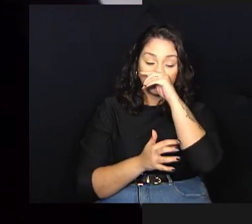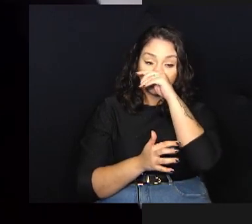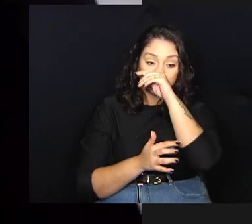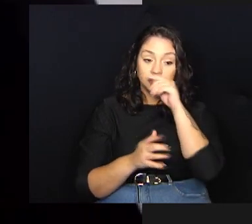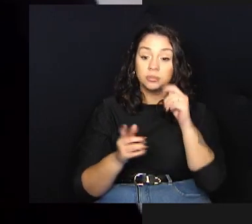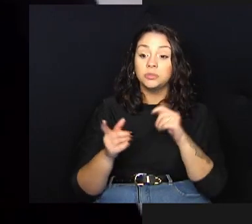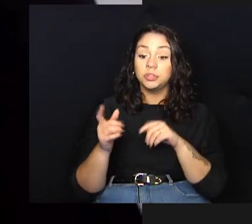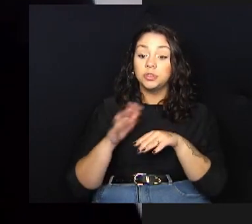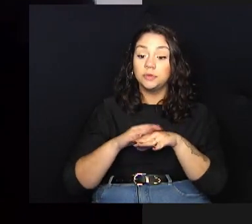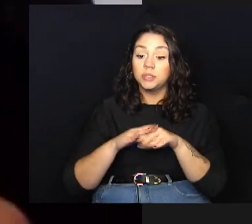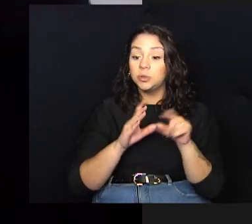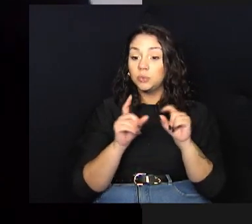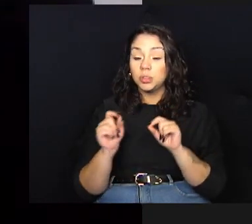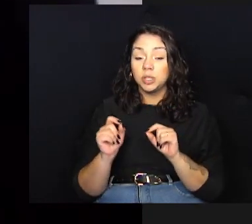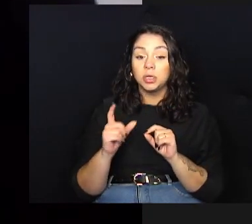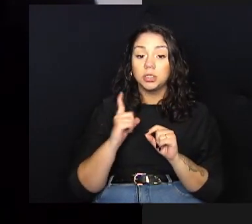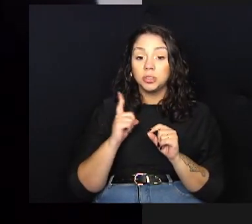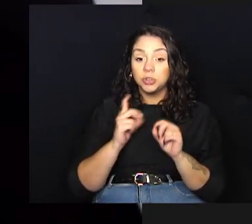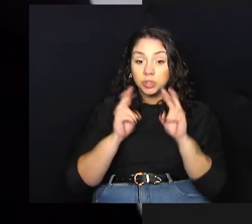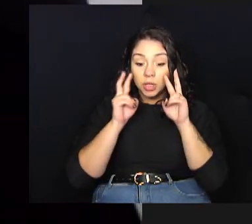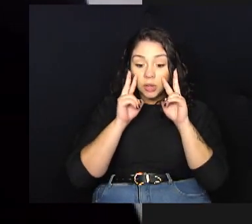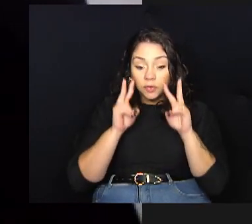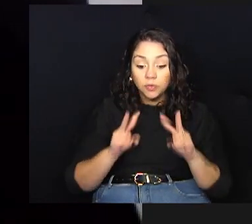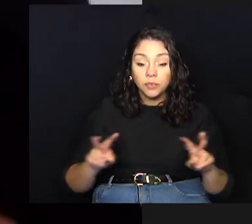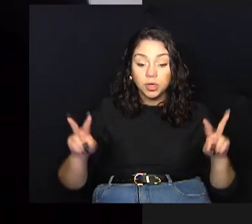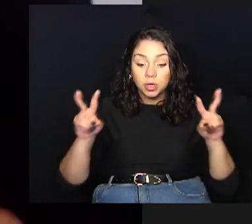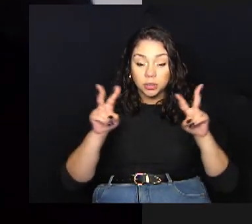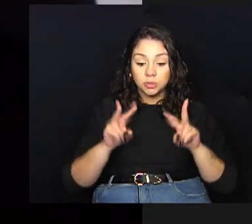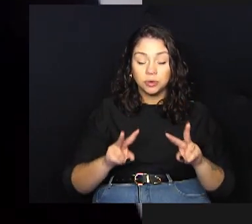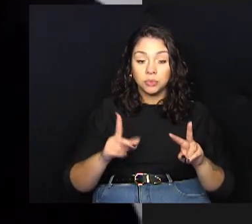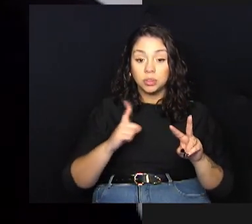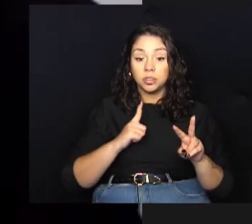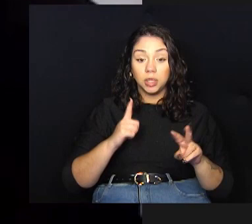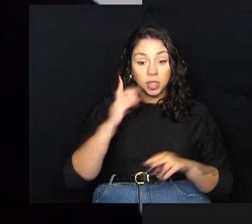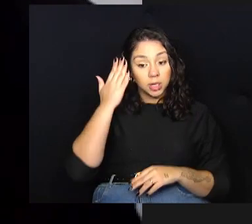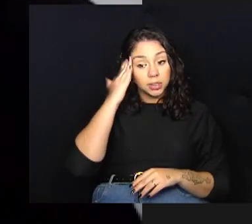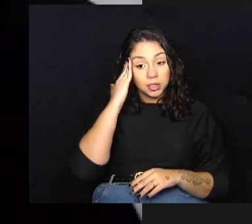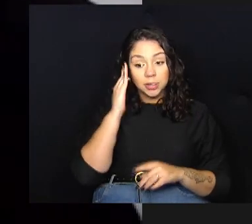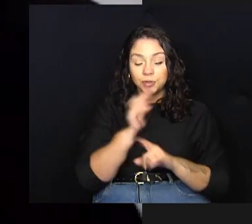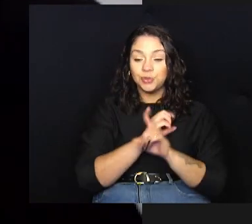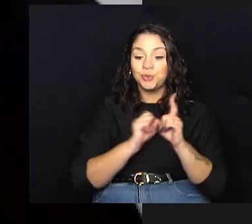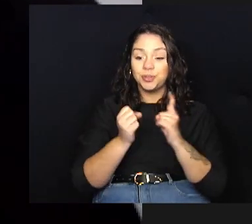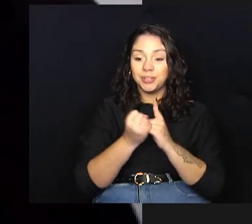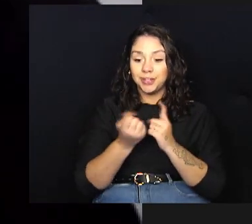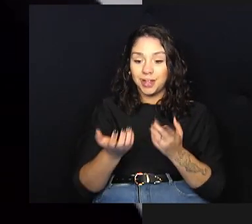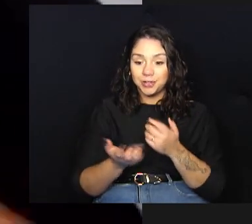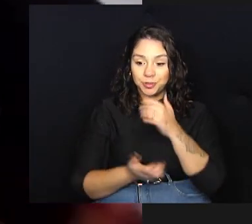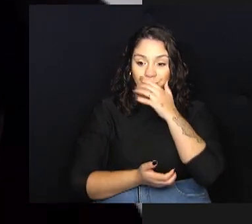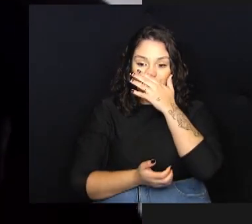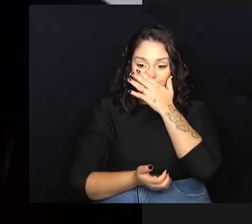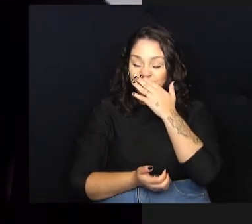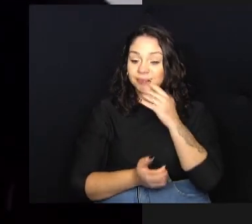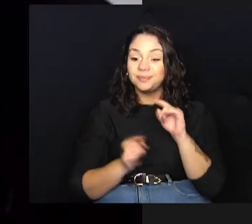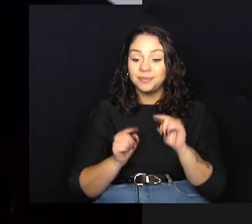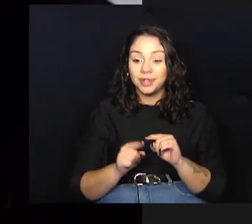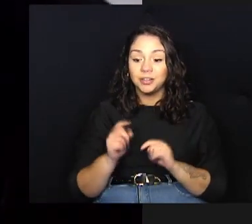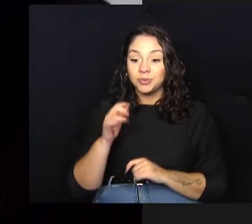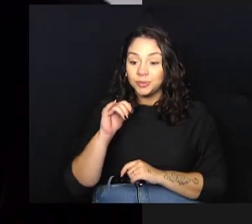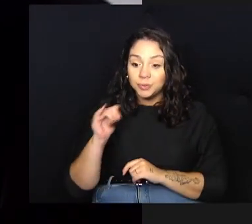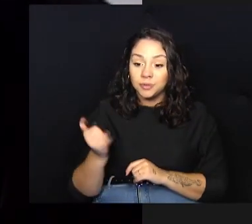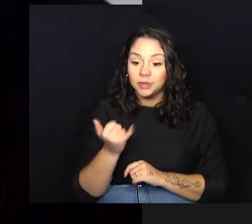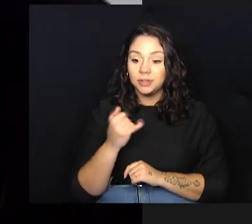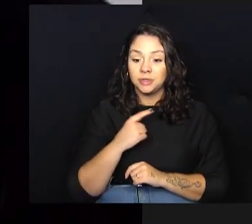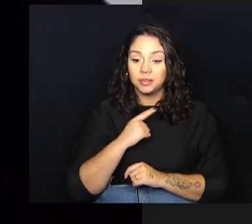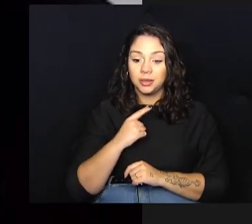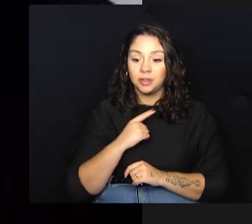com que eles possam ser vistos eles possam ser compreendidos pela sociedade então isso foi muito utilizado por